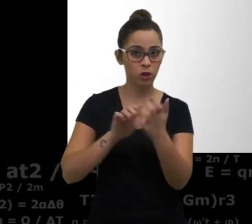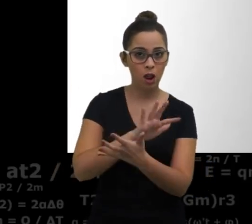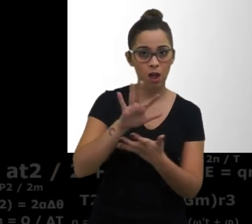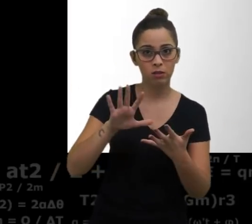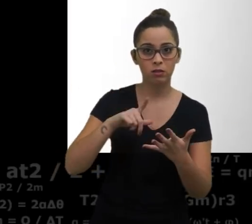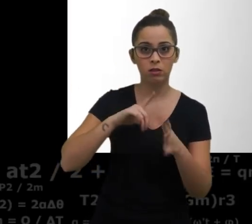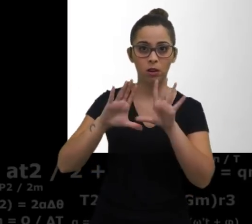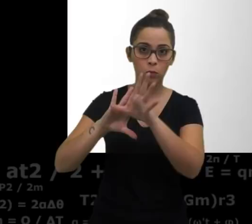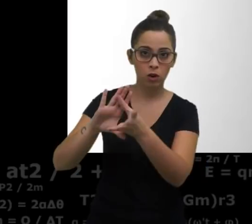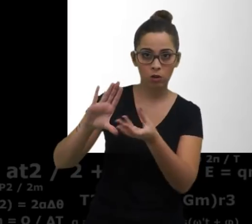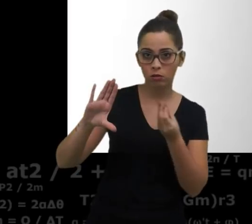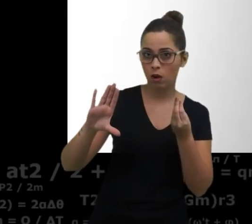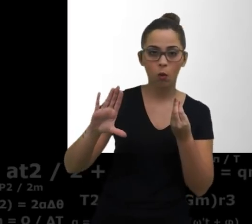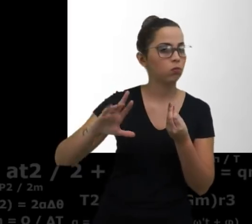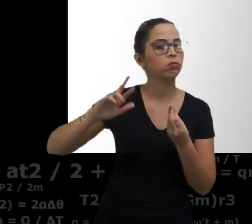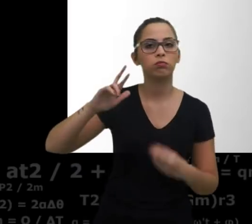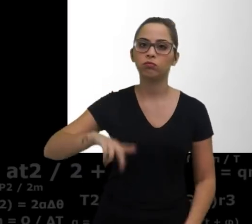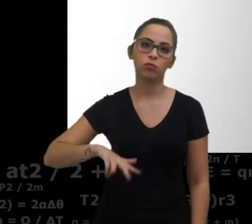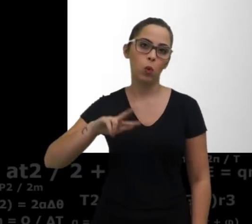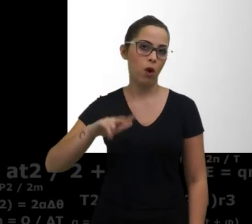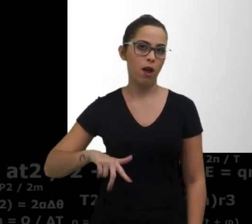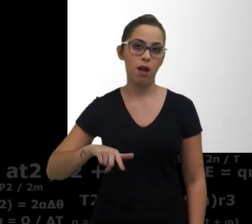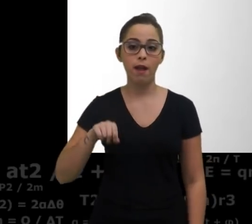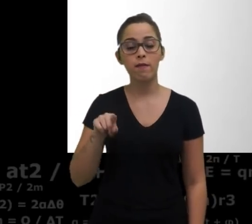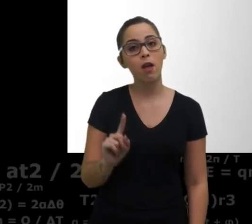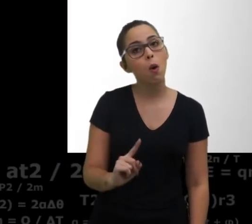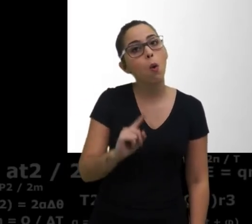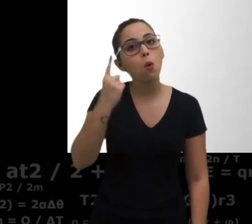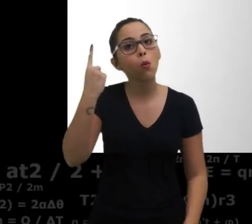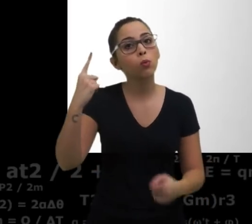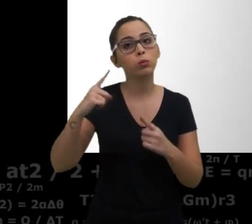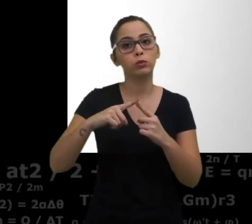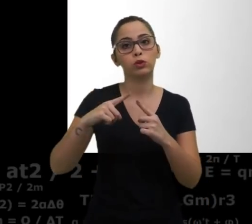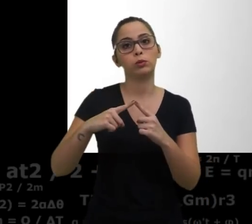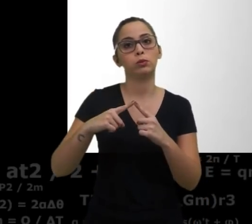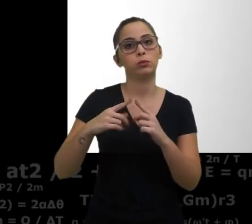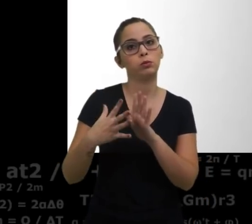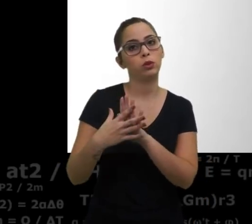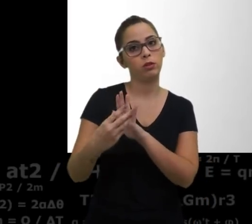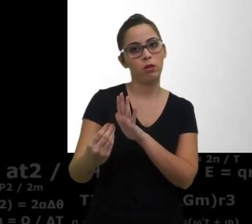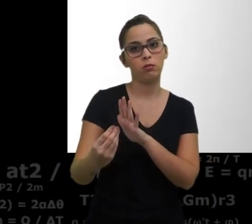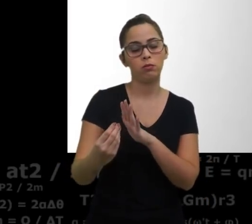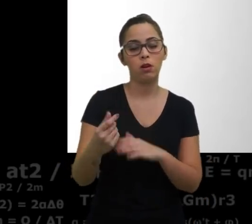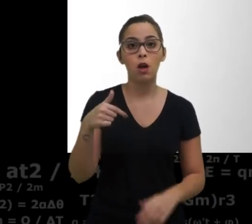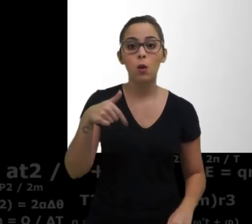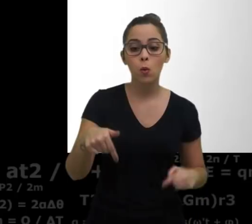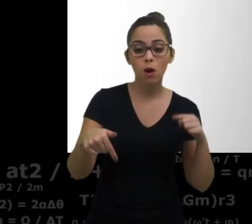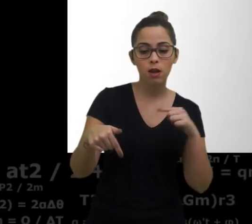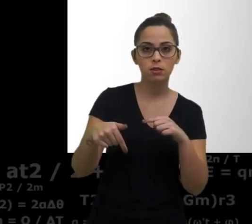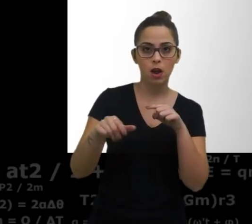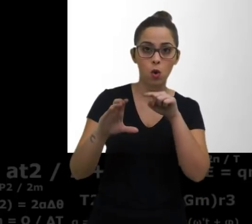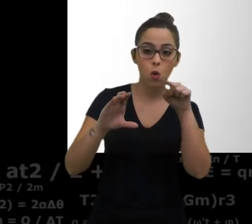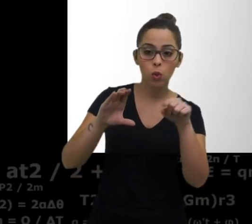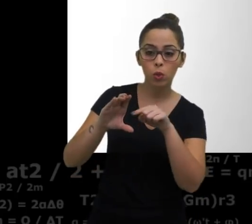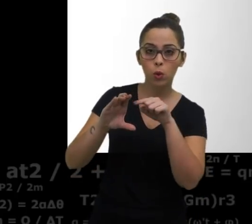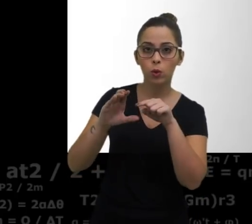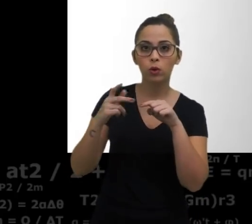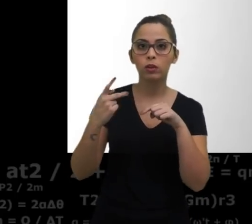Tem outro tipo de galáxia ativa, que é chamada galáxia Seyfert, em homenagem ao astrônomo que descobriu esse tipo de